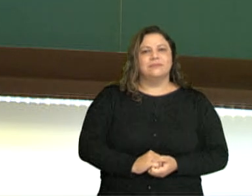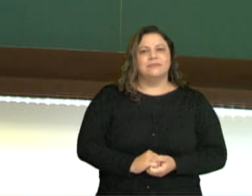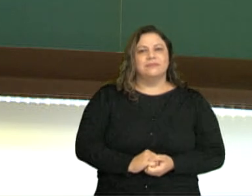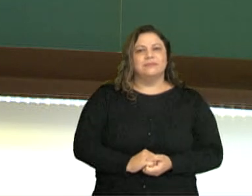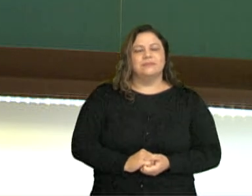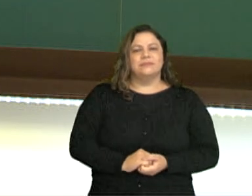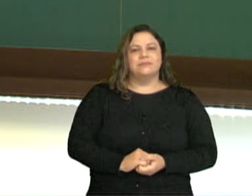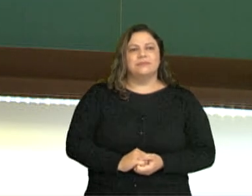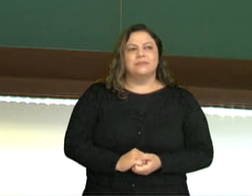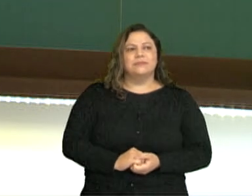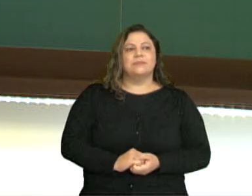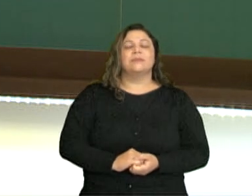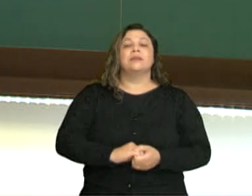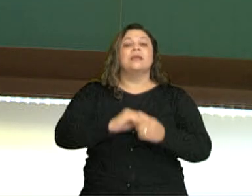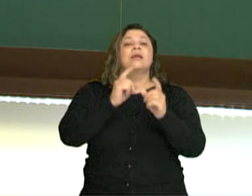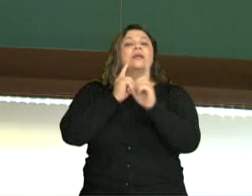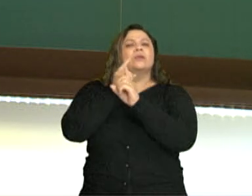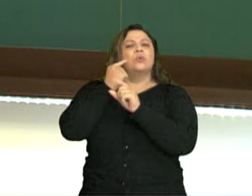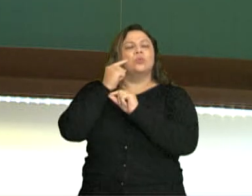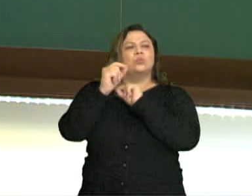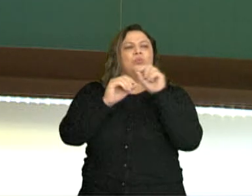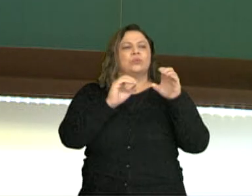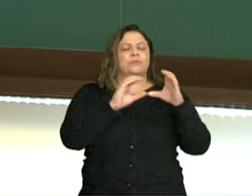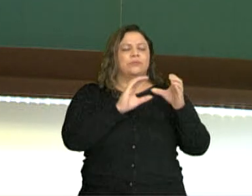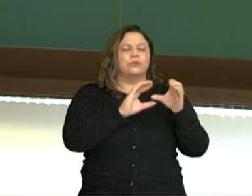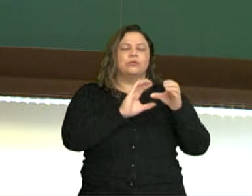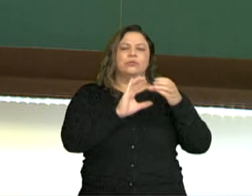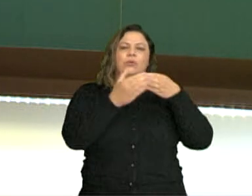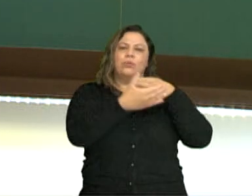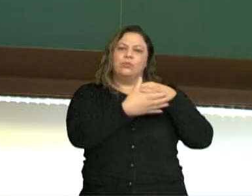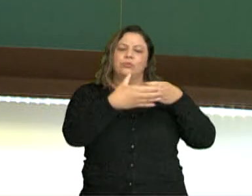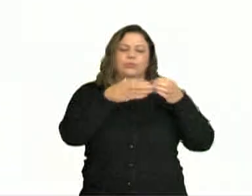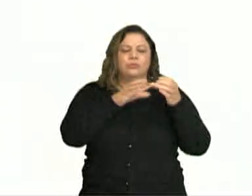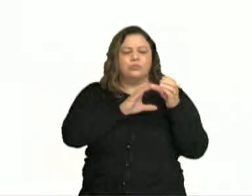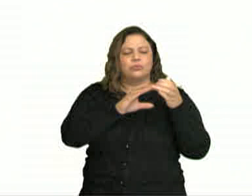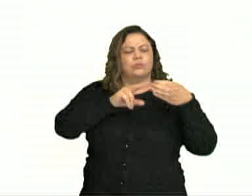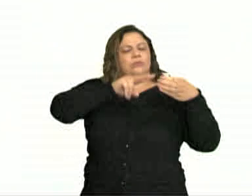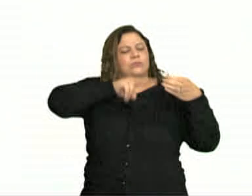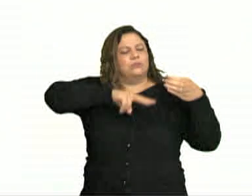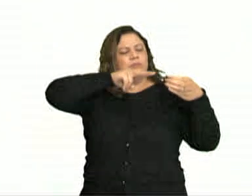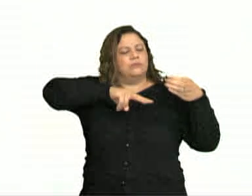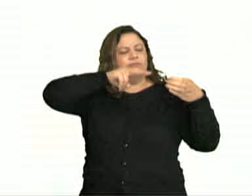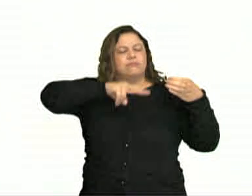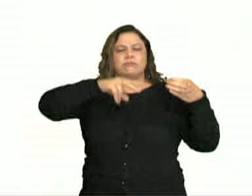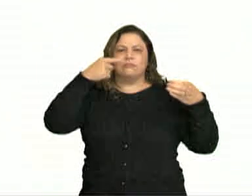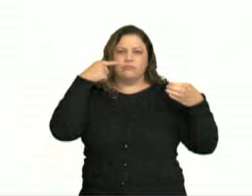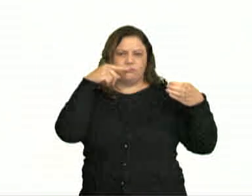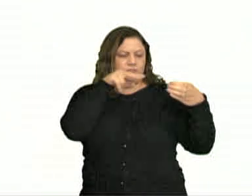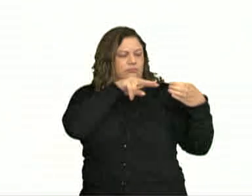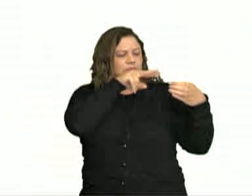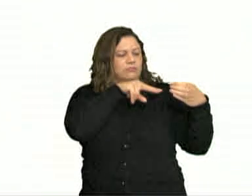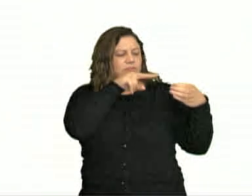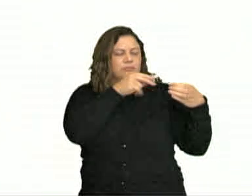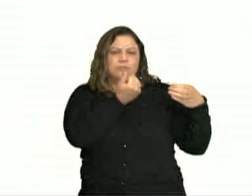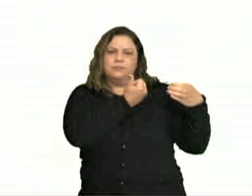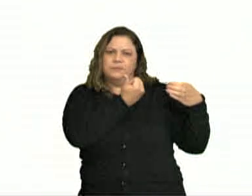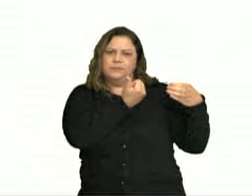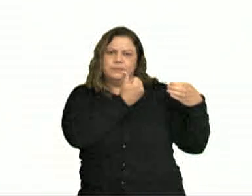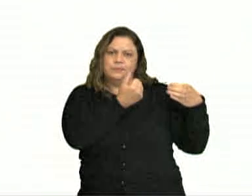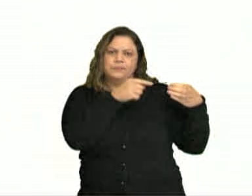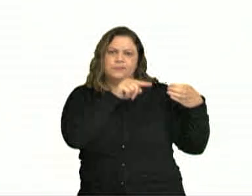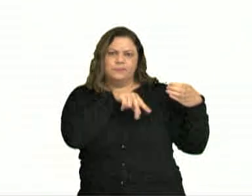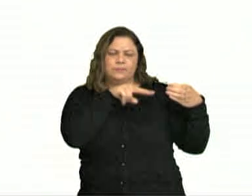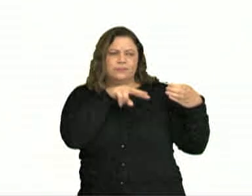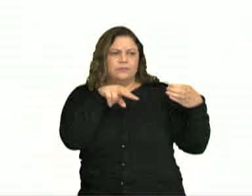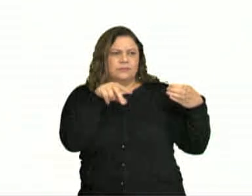Quando nos deparamos com os rótulos dos alimentos, é preciso compreender o que está sendo informado. A partir dos dados obtidos, é